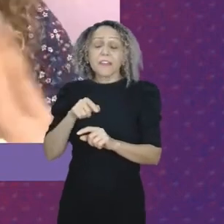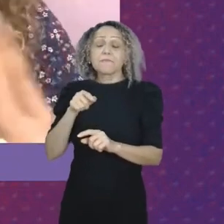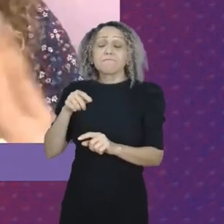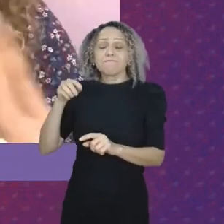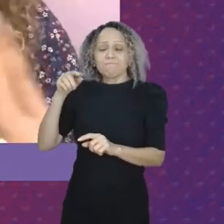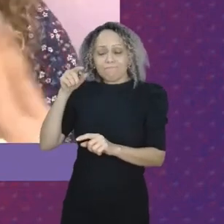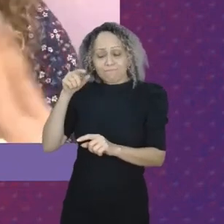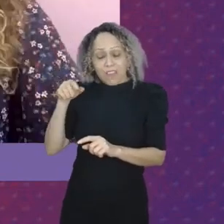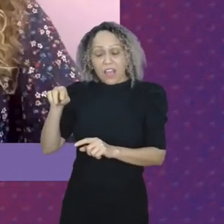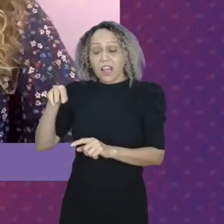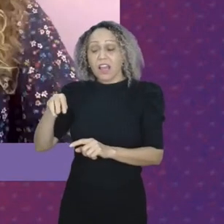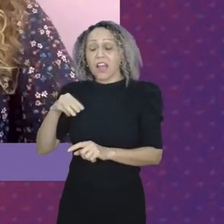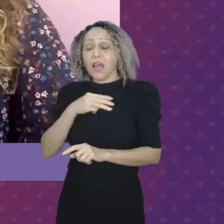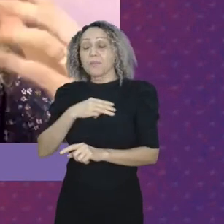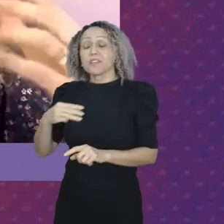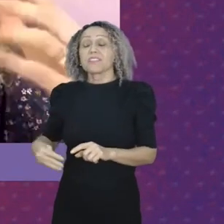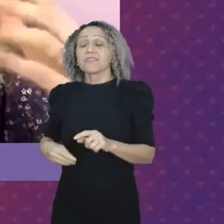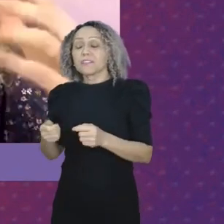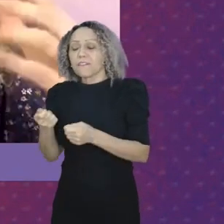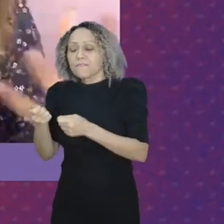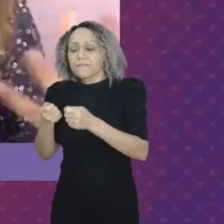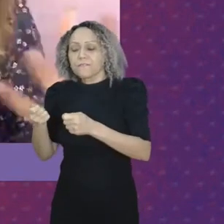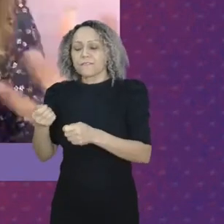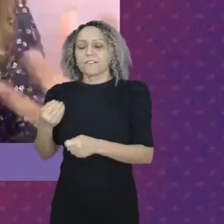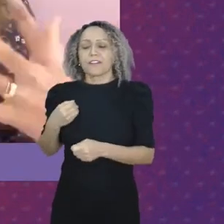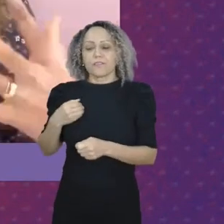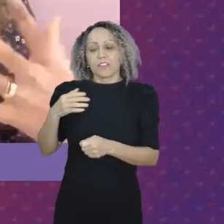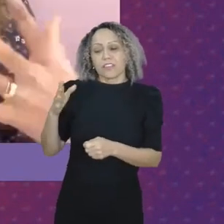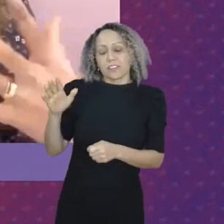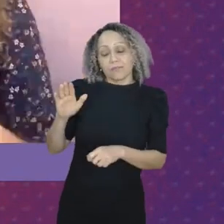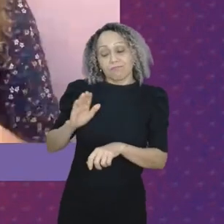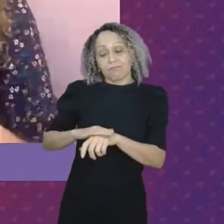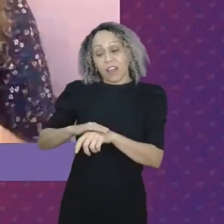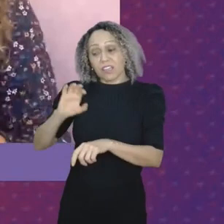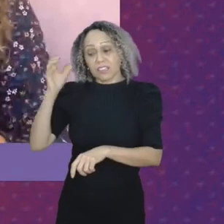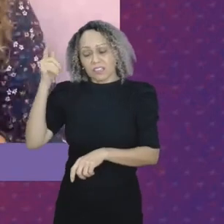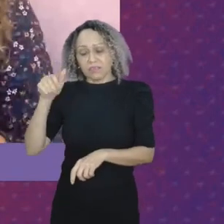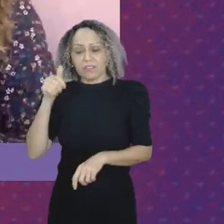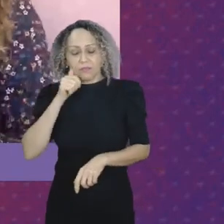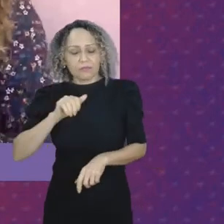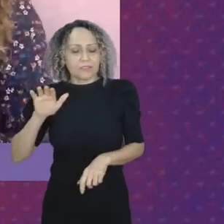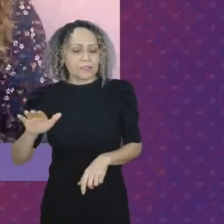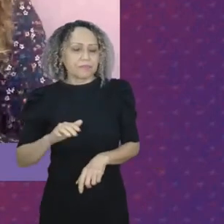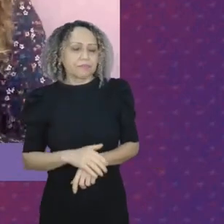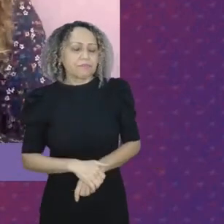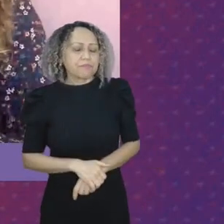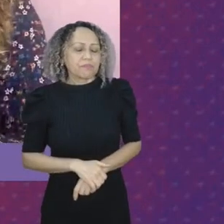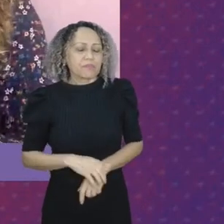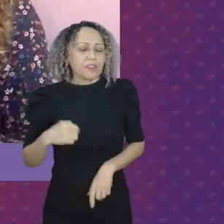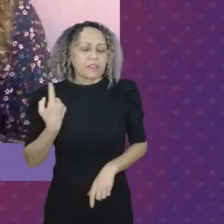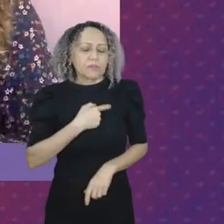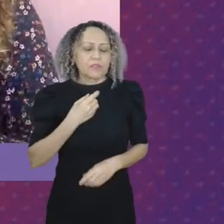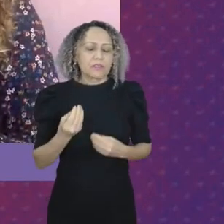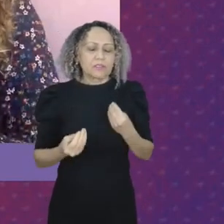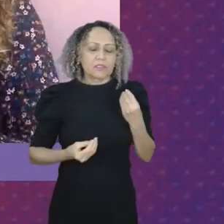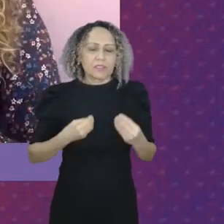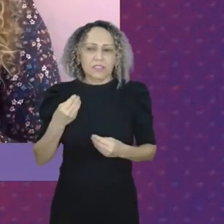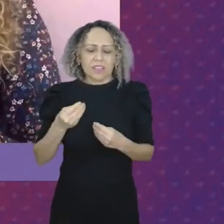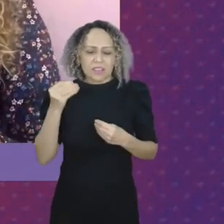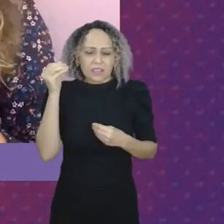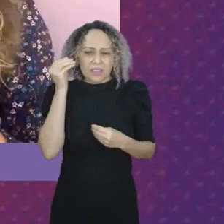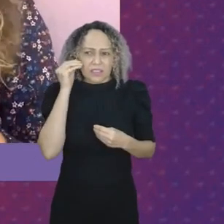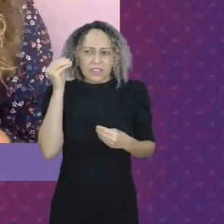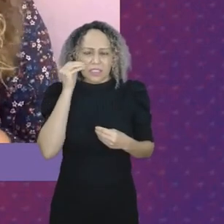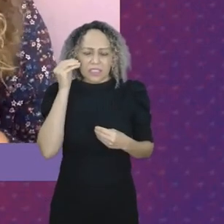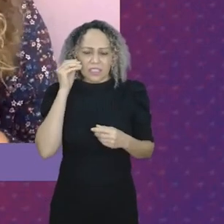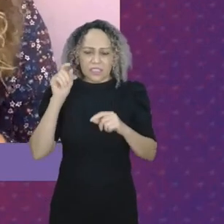Para finalizar, eu acho que o que nós temos visto aqui é uma tentativa de tirar a